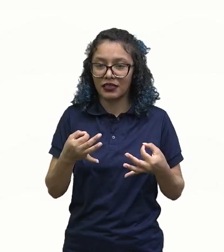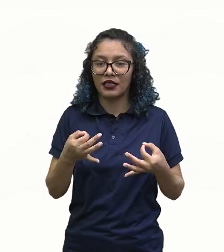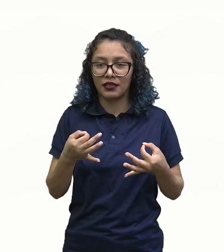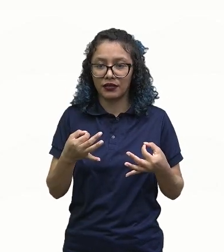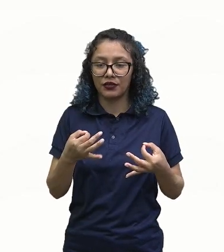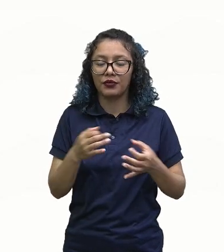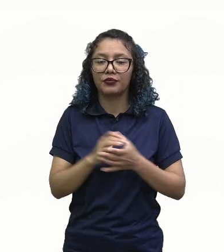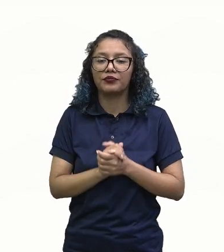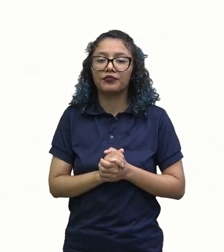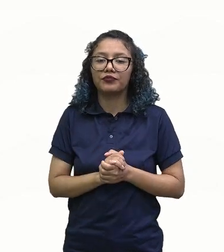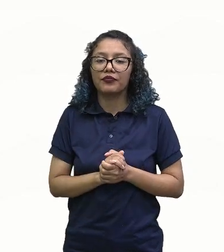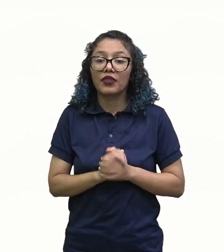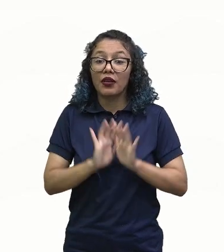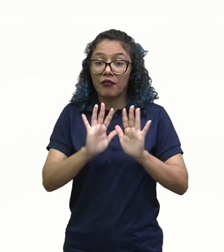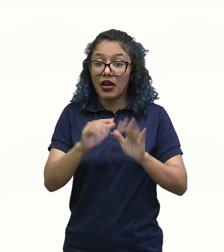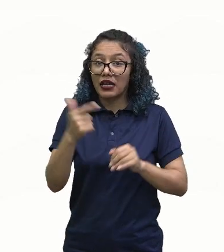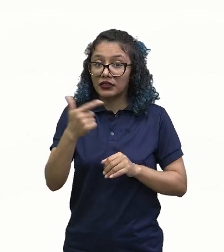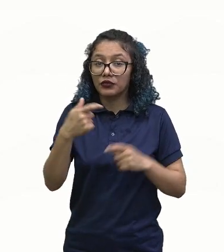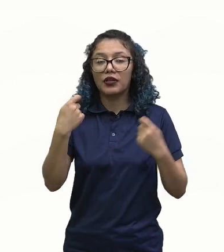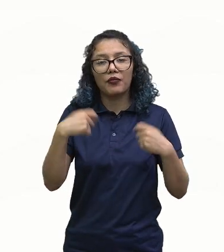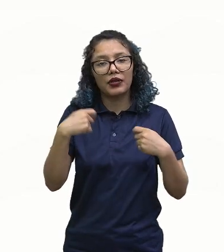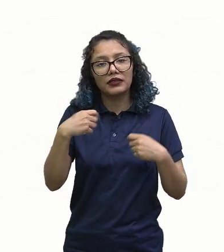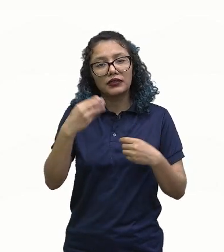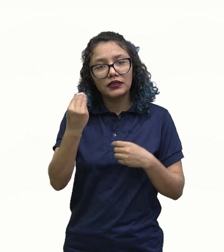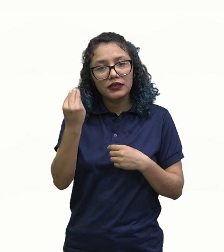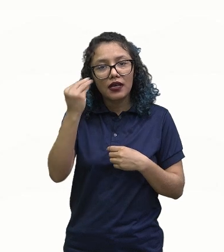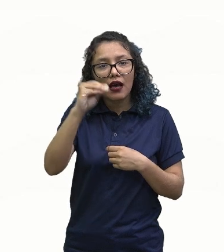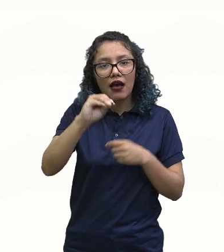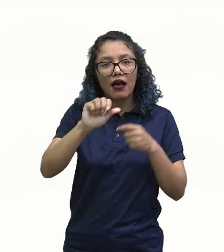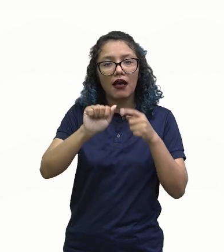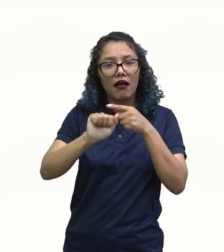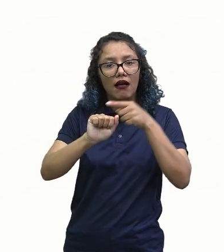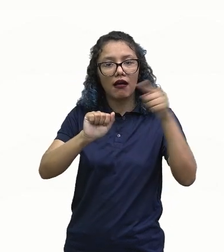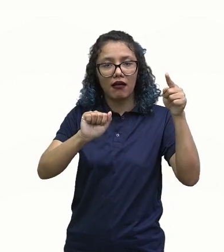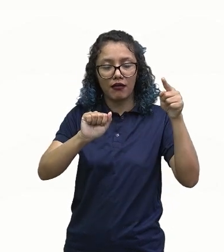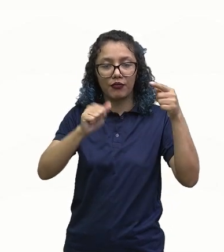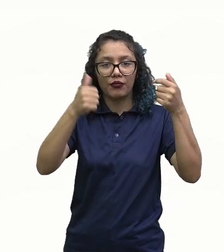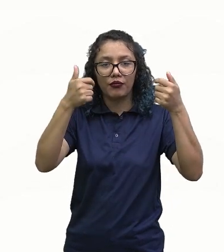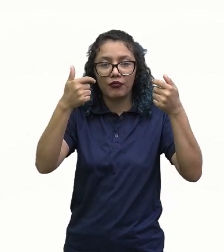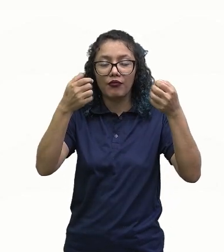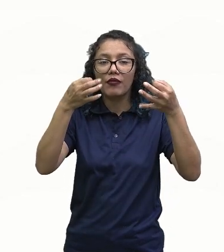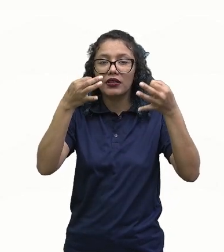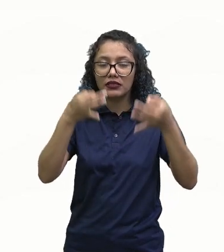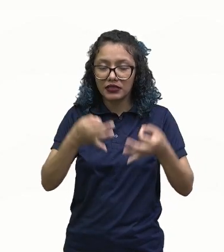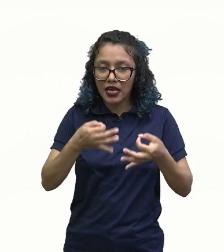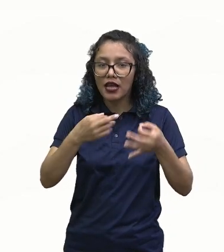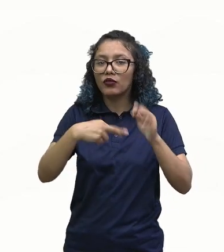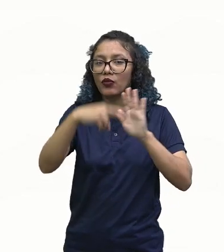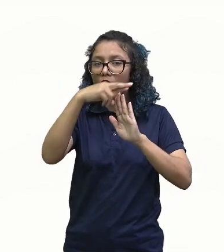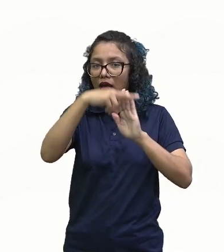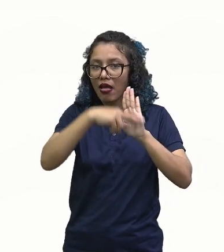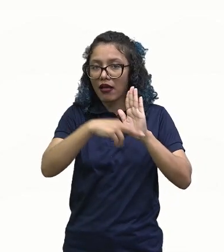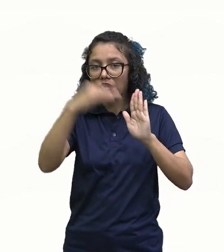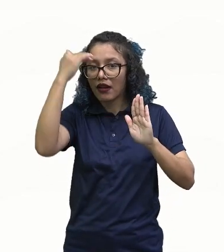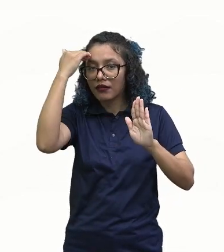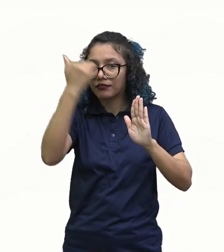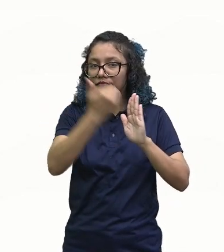E a segunda, né, é necessário colocar a crase aí para indicar certinho conforme a gramática normativa,